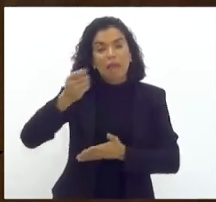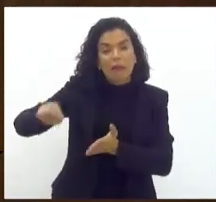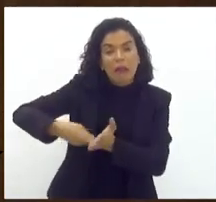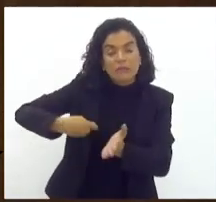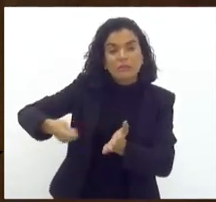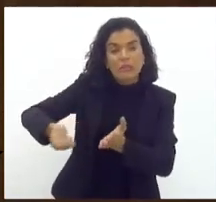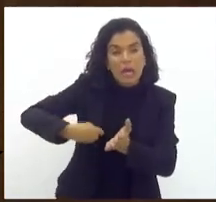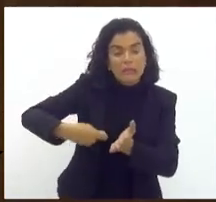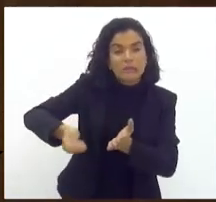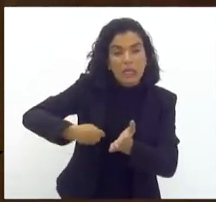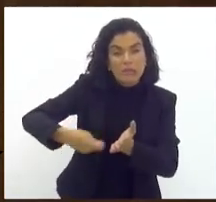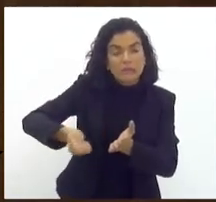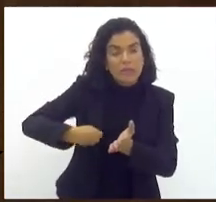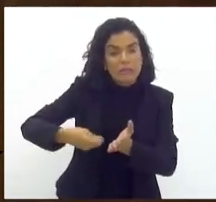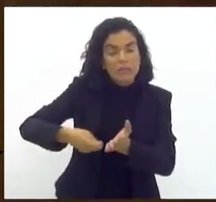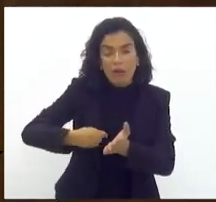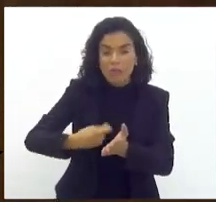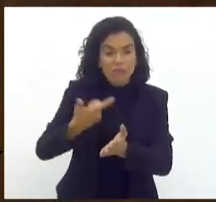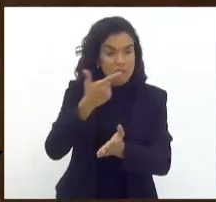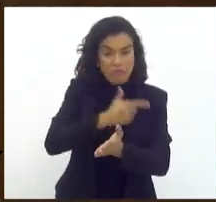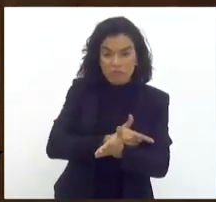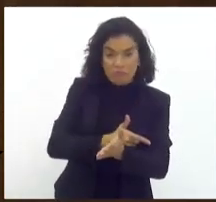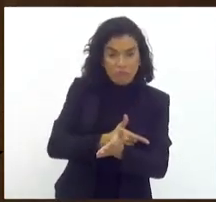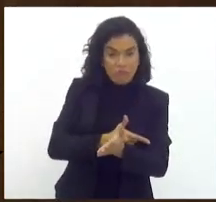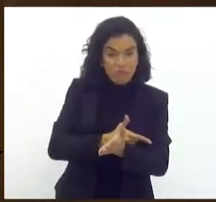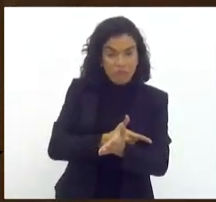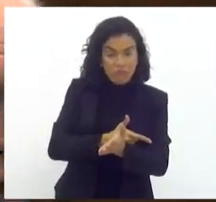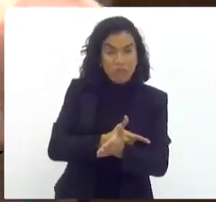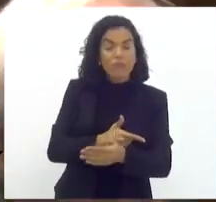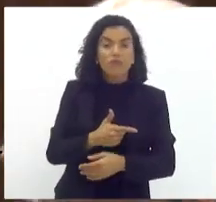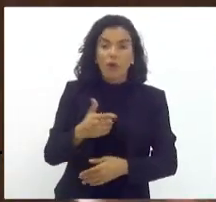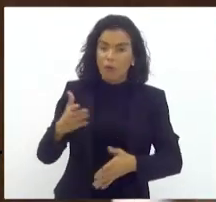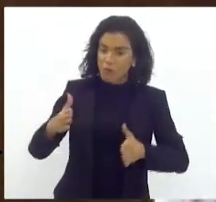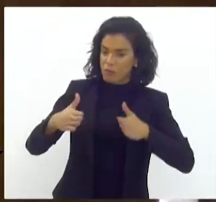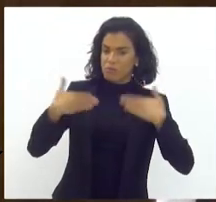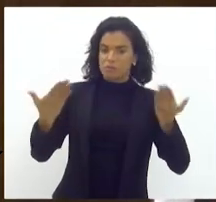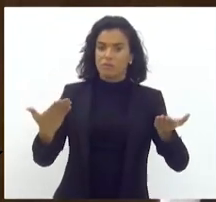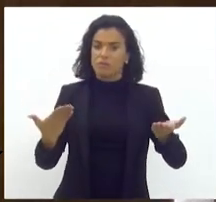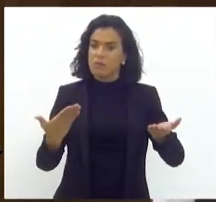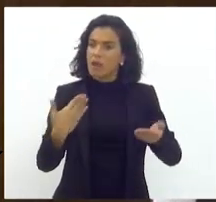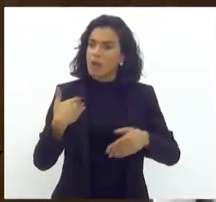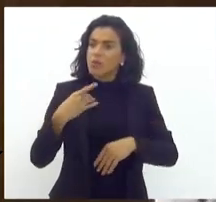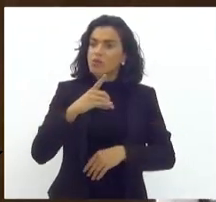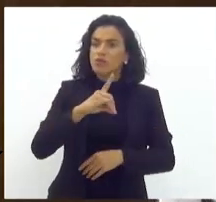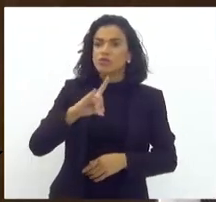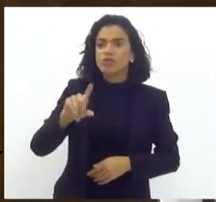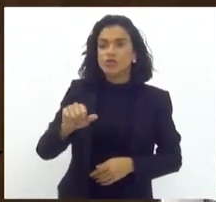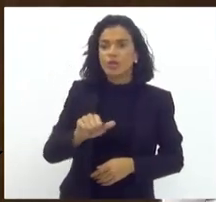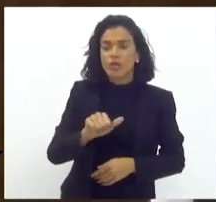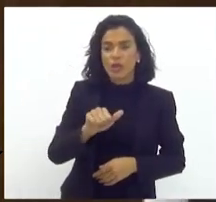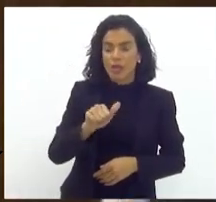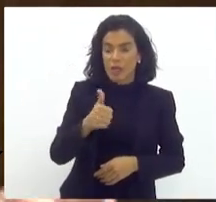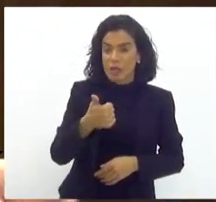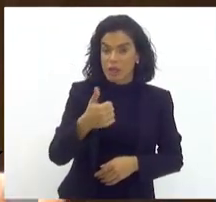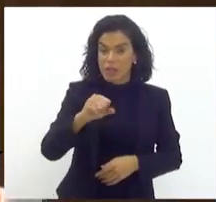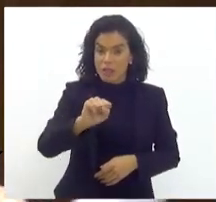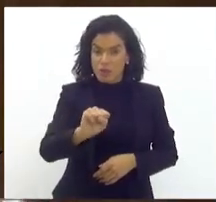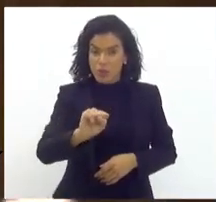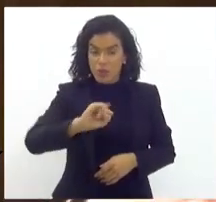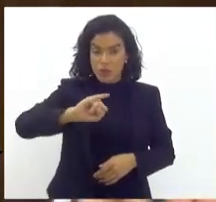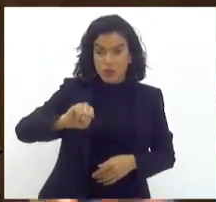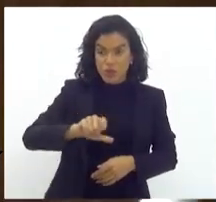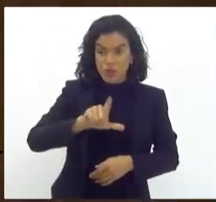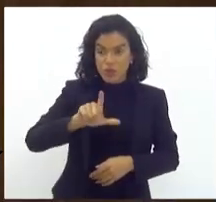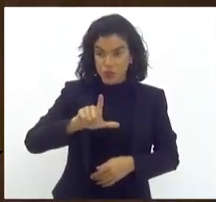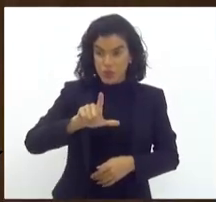o prefeito não obtendo êxito foi Surpreendida na data do dia 18 de